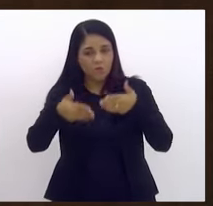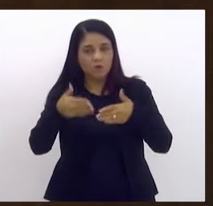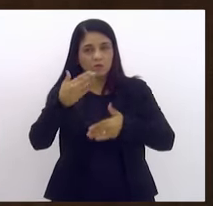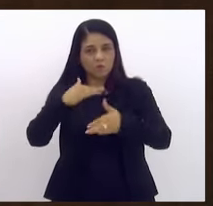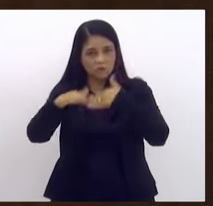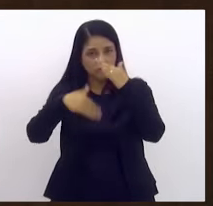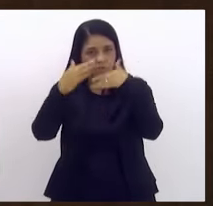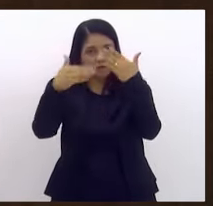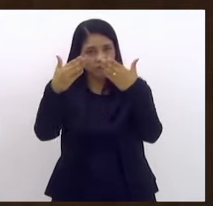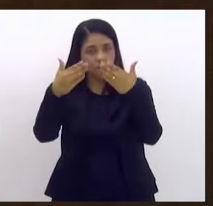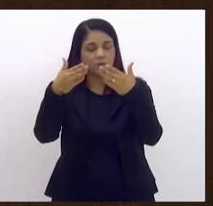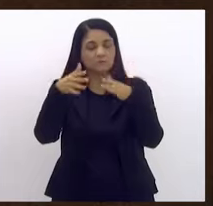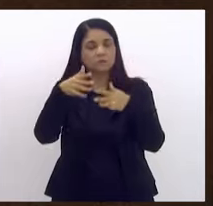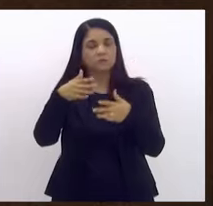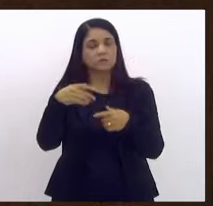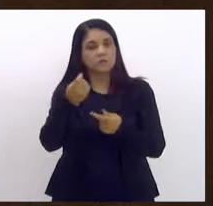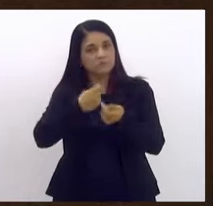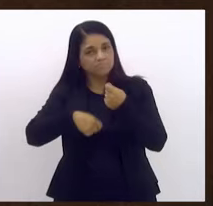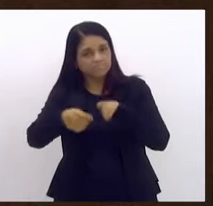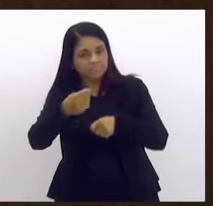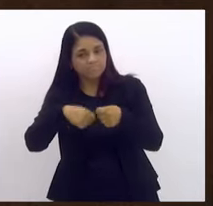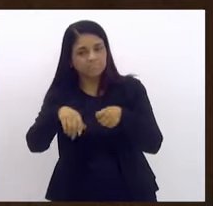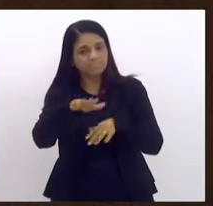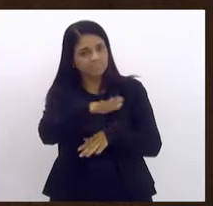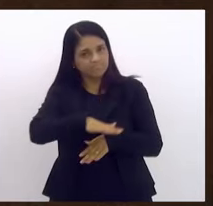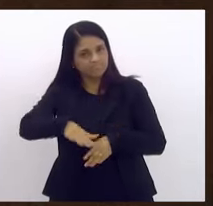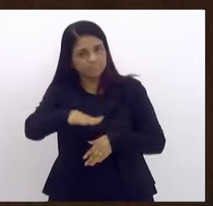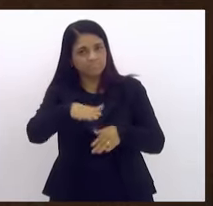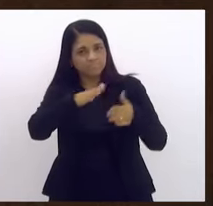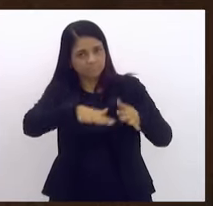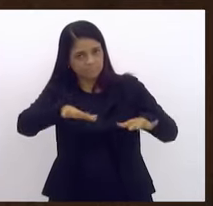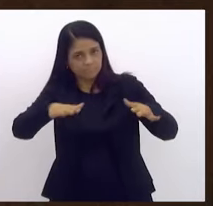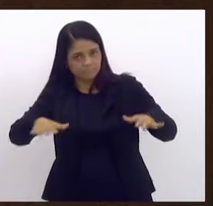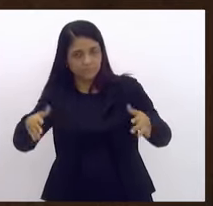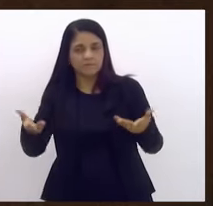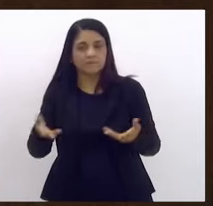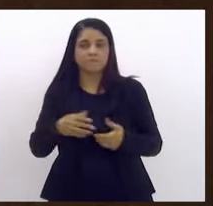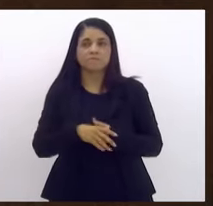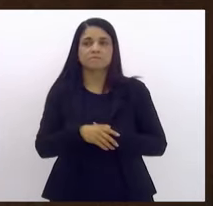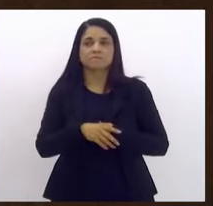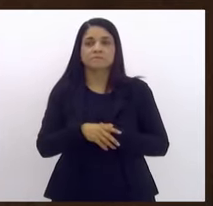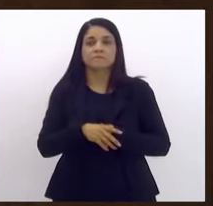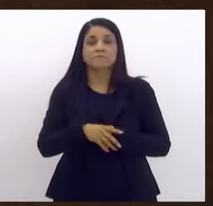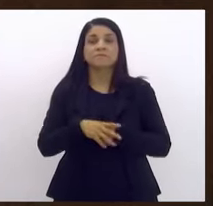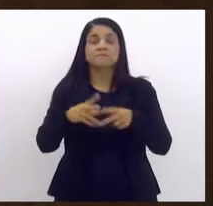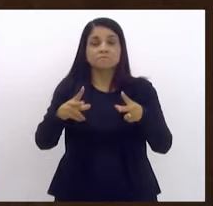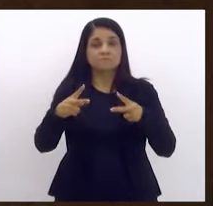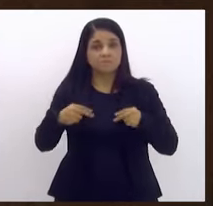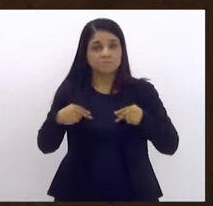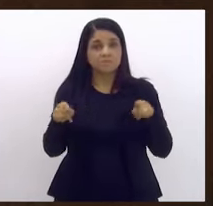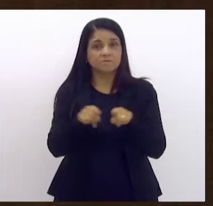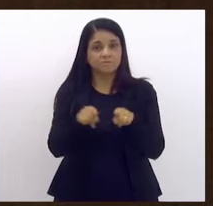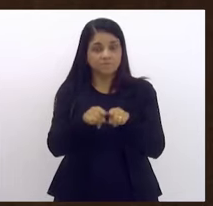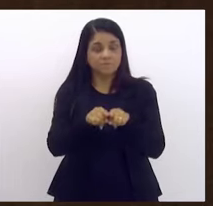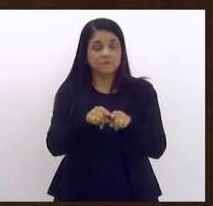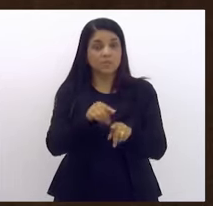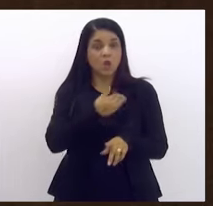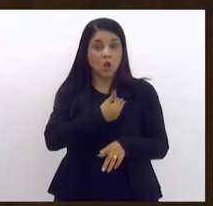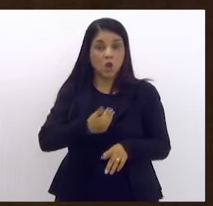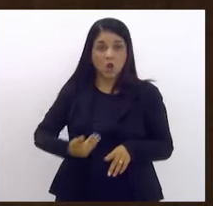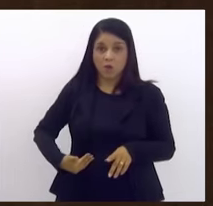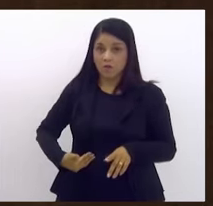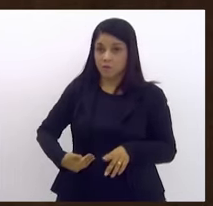desenvolvimento deste ramo da atividade econômica aqui no nosso Estado. No mérito também é prerrogativa do governo,